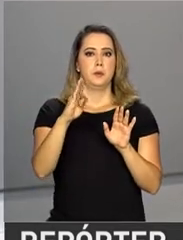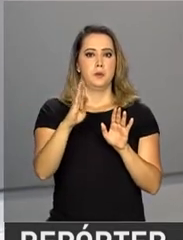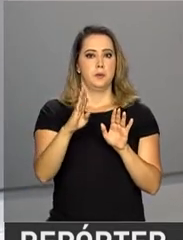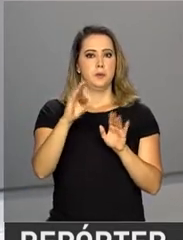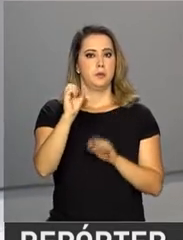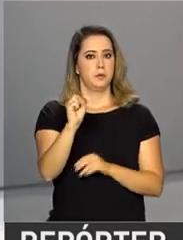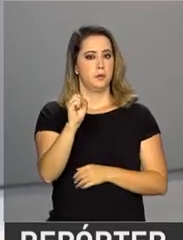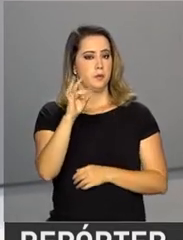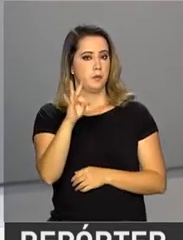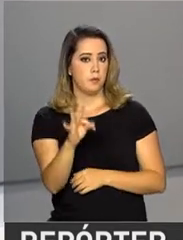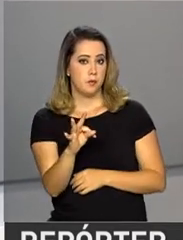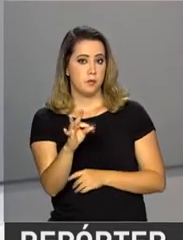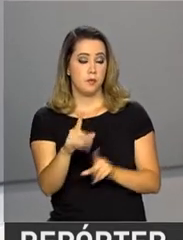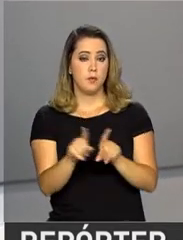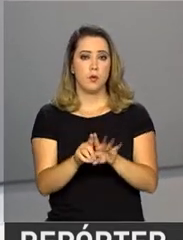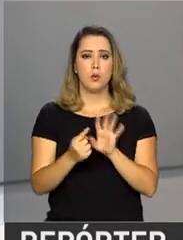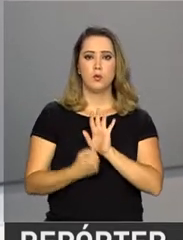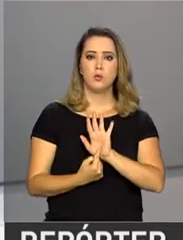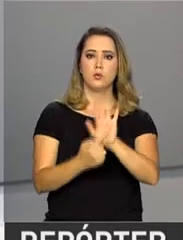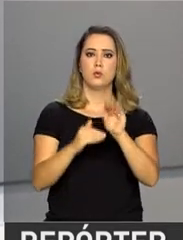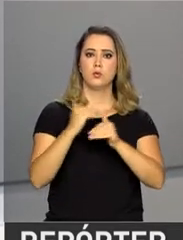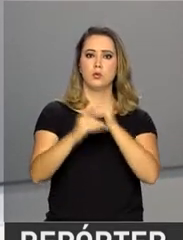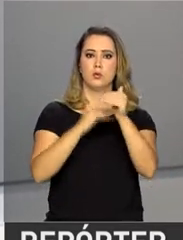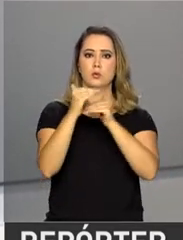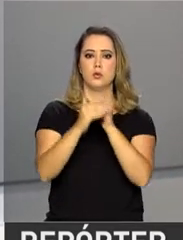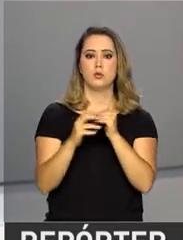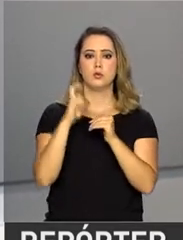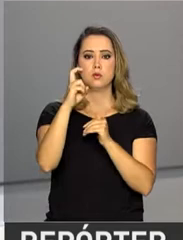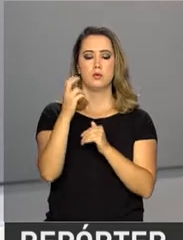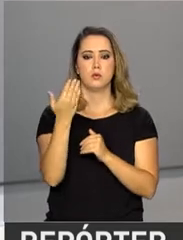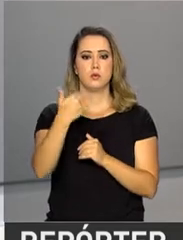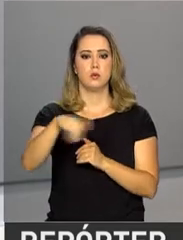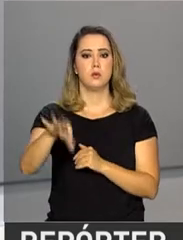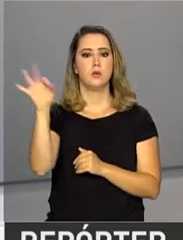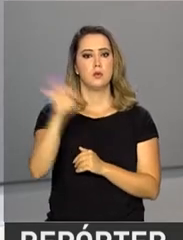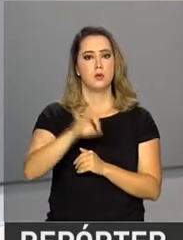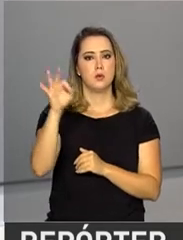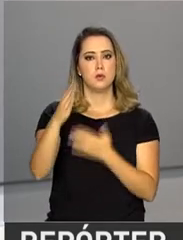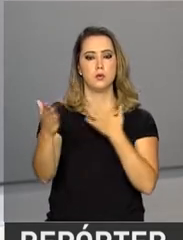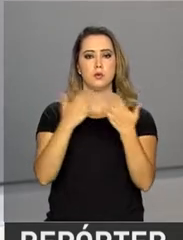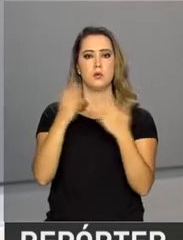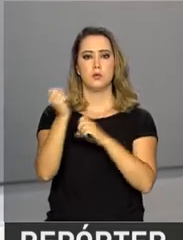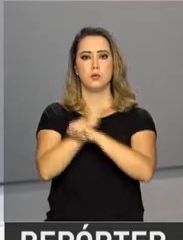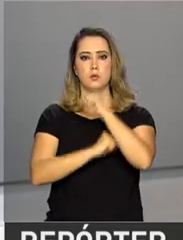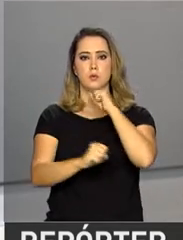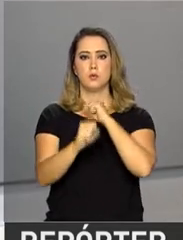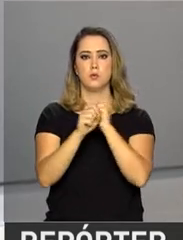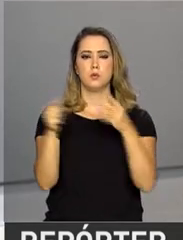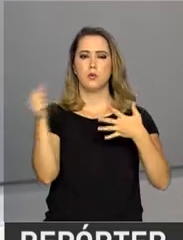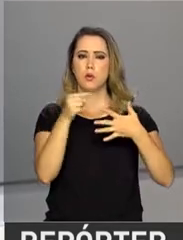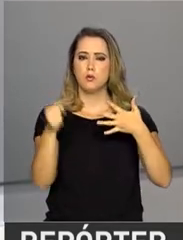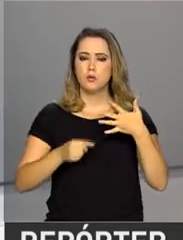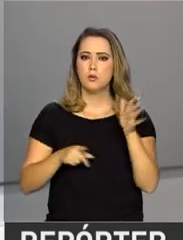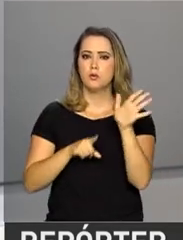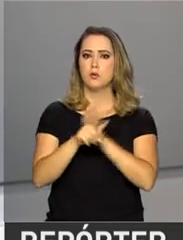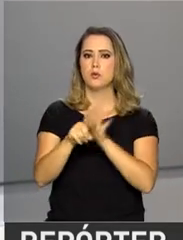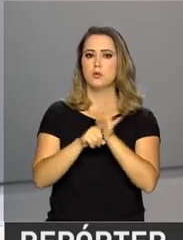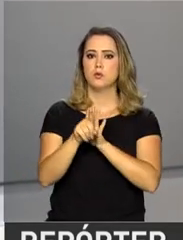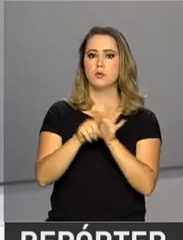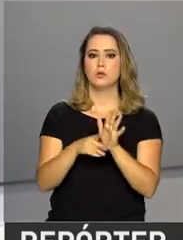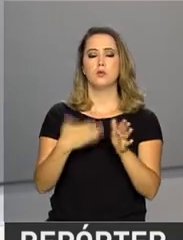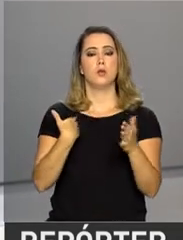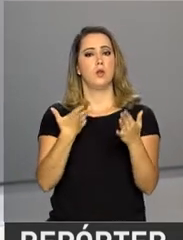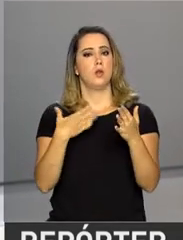turismo o indicador cresceu quase 5 e 6 por cento na comparação com o ano passado entre os itens em pesquisa o